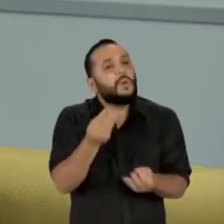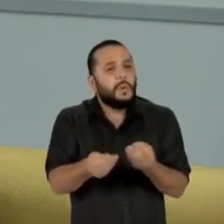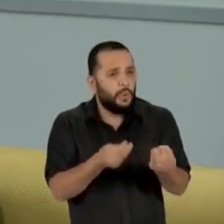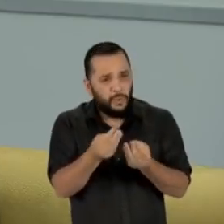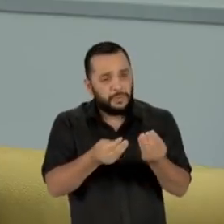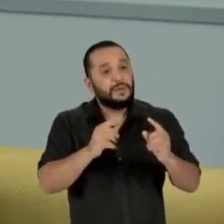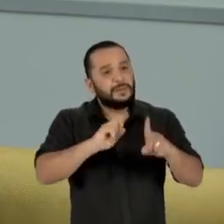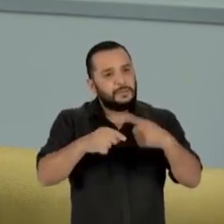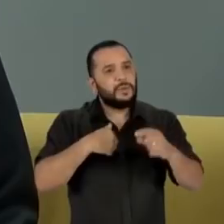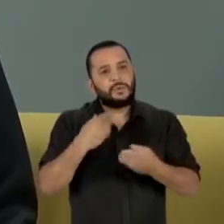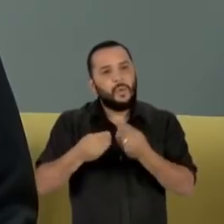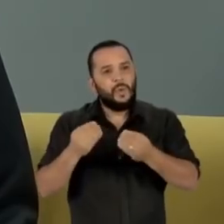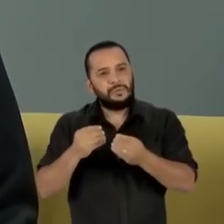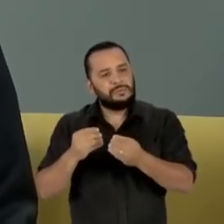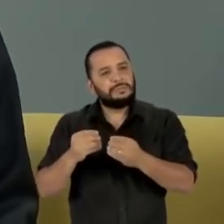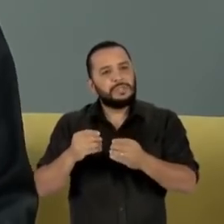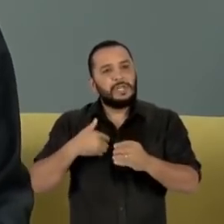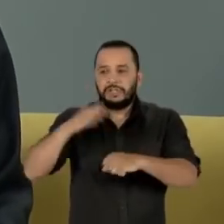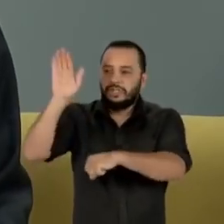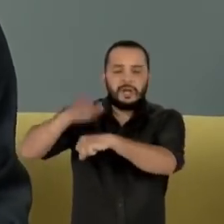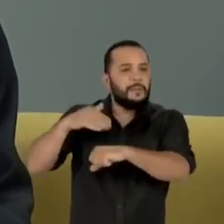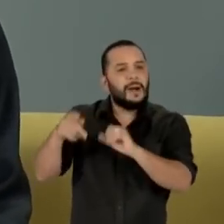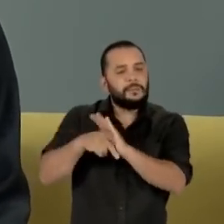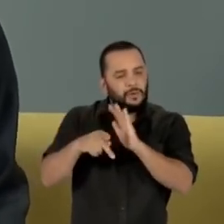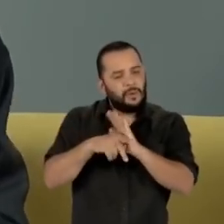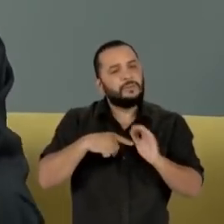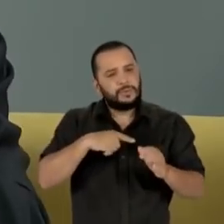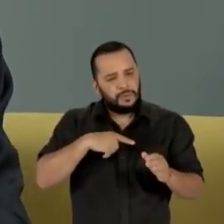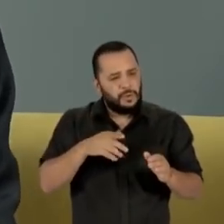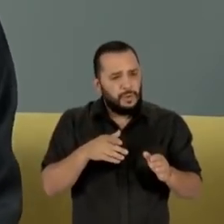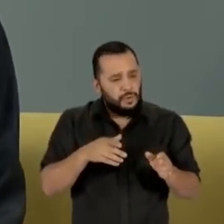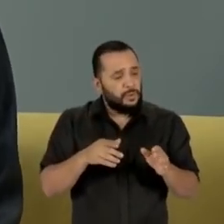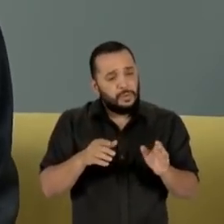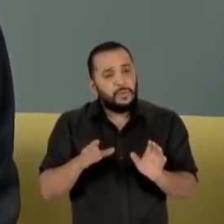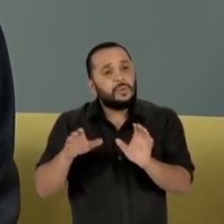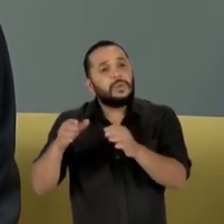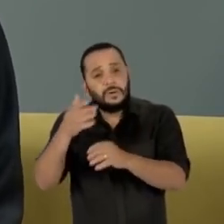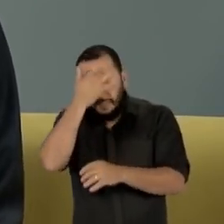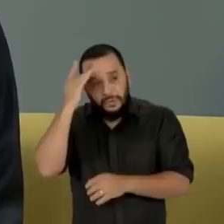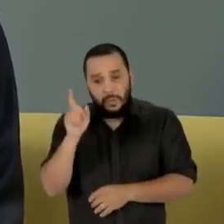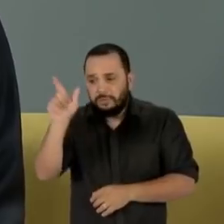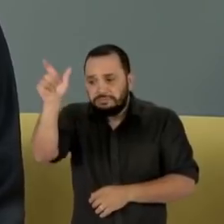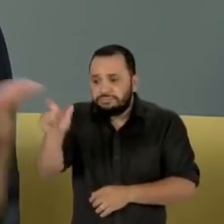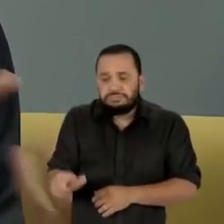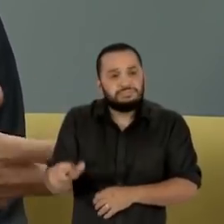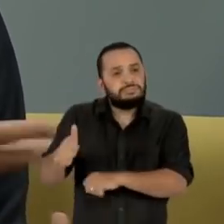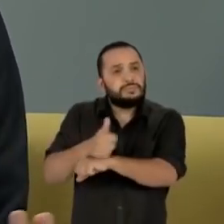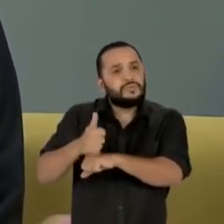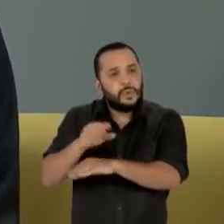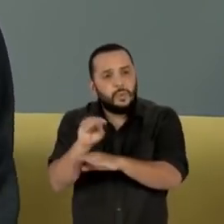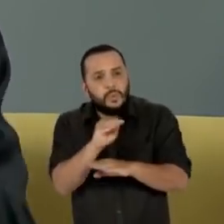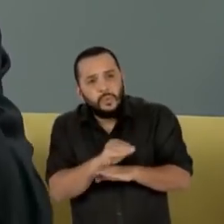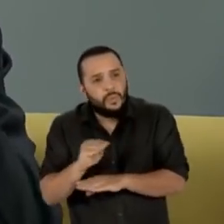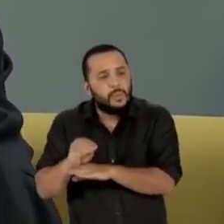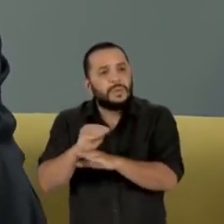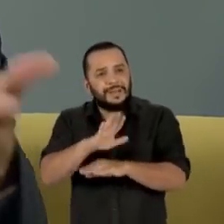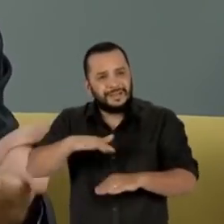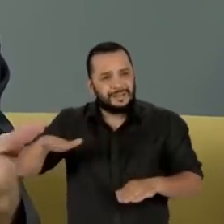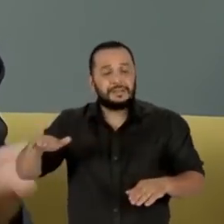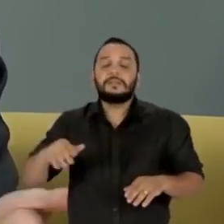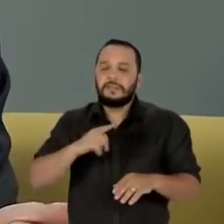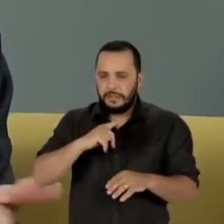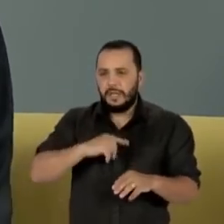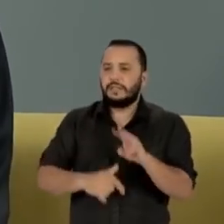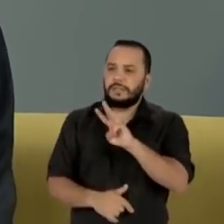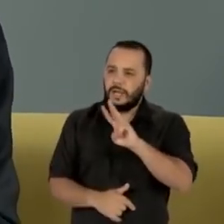como elas podem acionar o conselho tutelar no site da prefeitura na eleição municipal o conselho tutelar é um órgão ligado à prefeitura então um